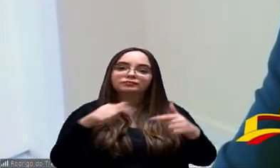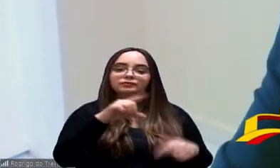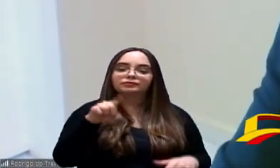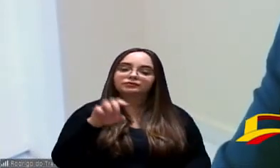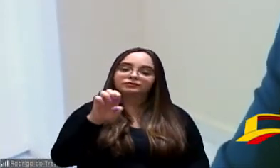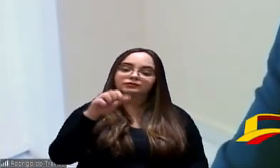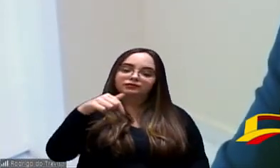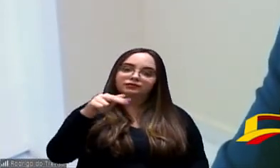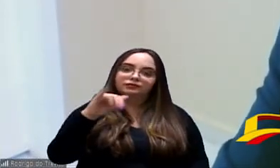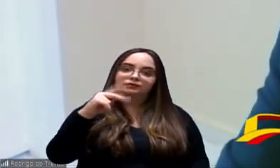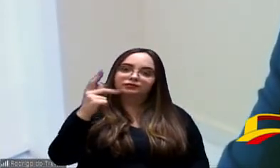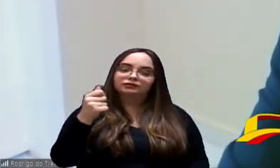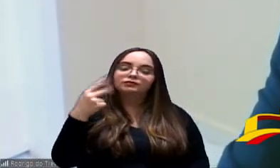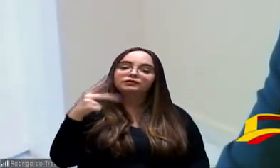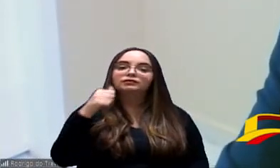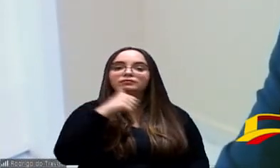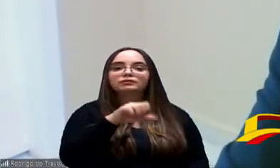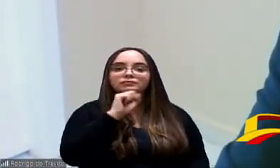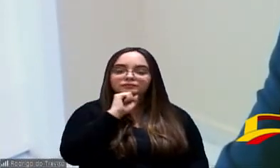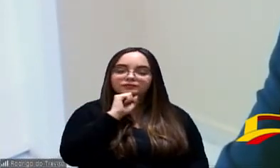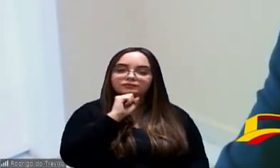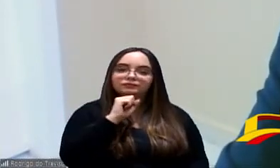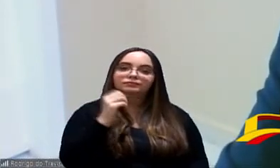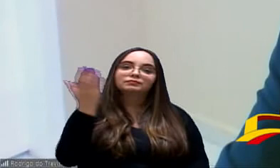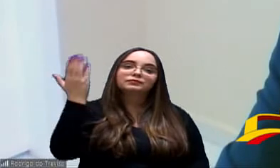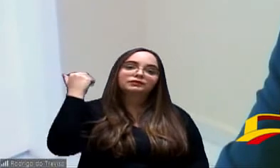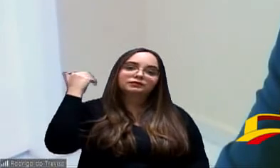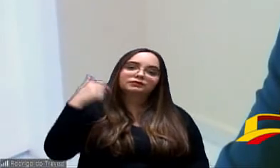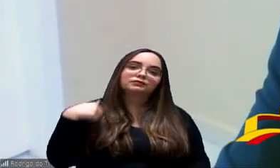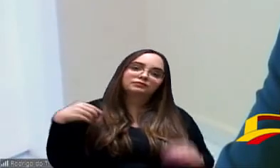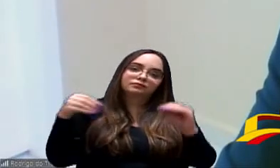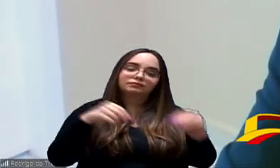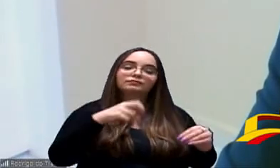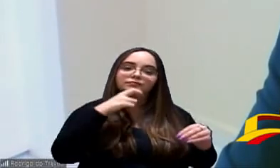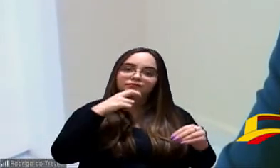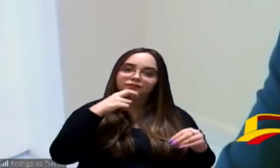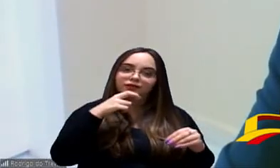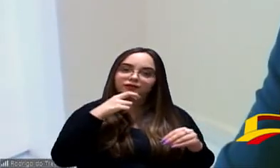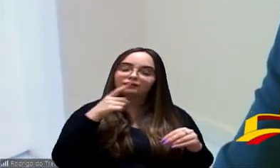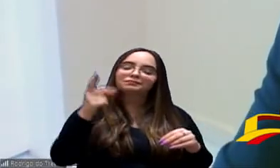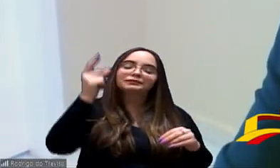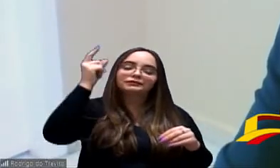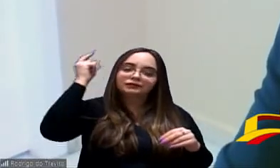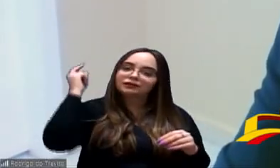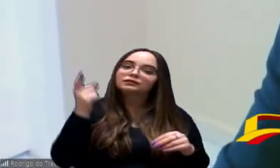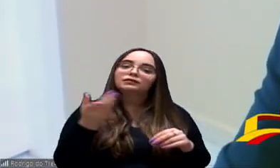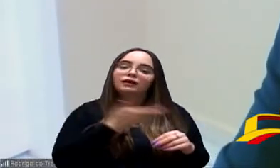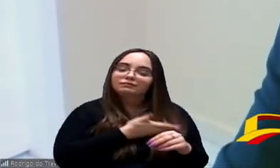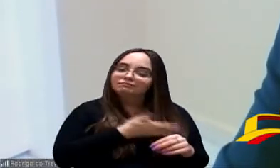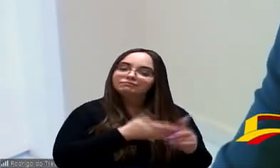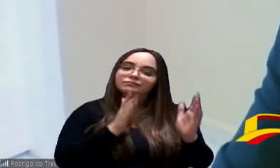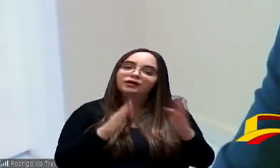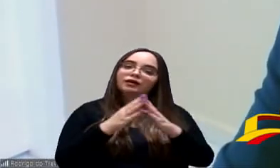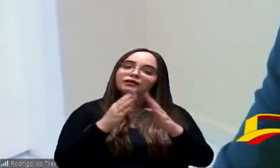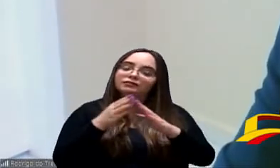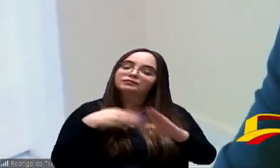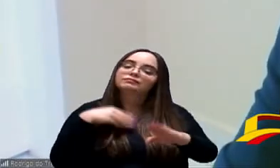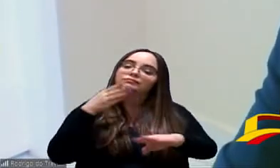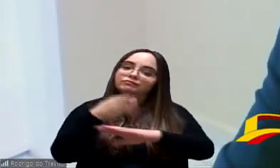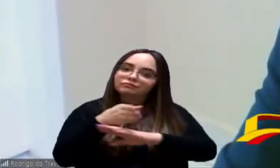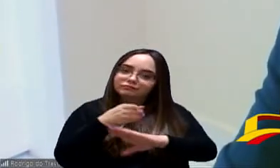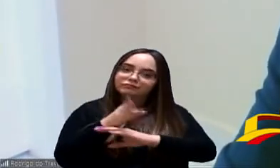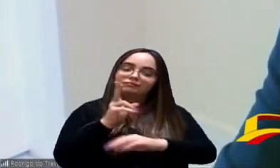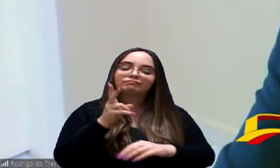Carlito, que desde o começo que eu vim para Sorocaba, abriram a porta da casa deles e deixar hoje